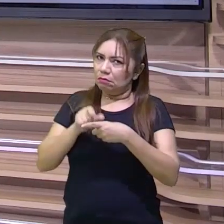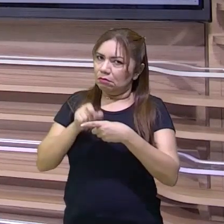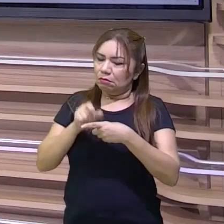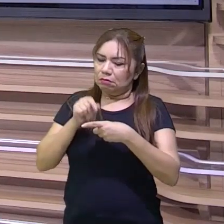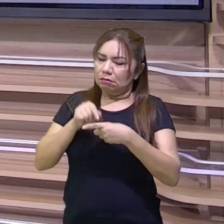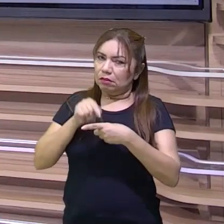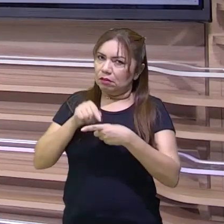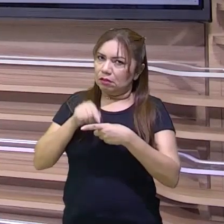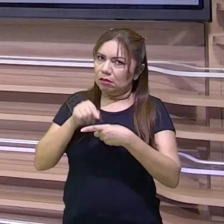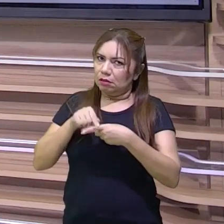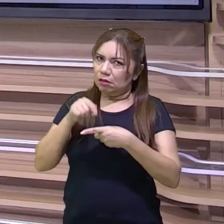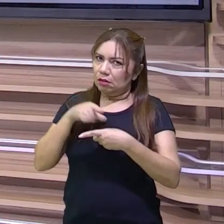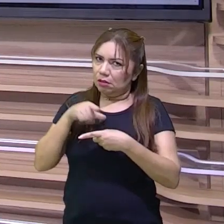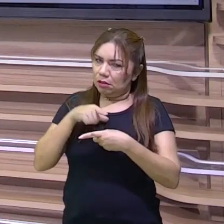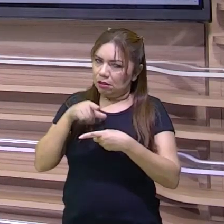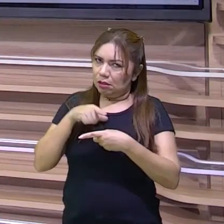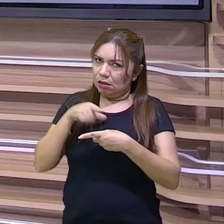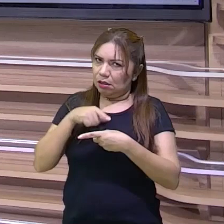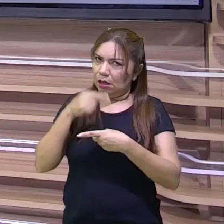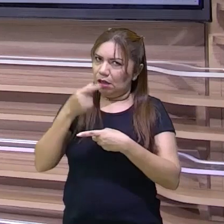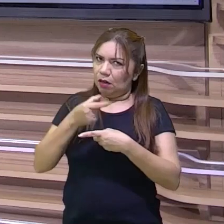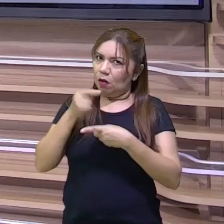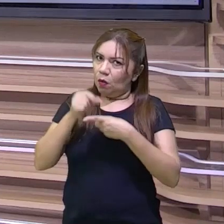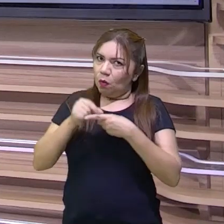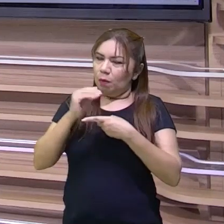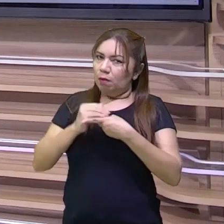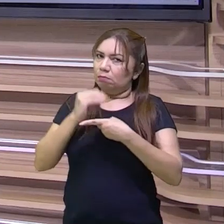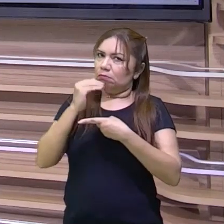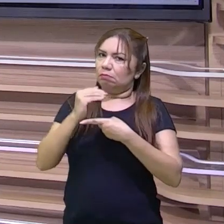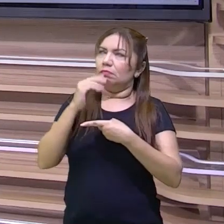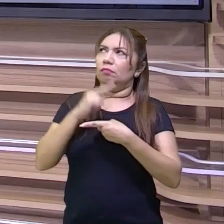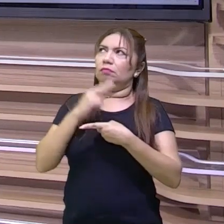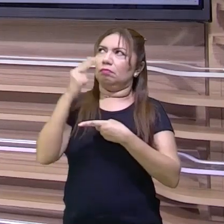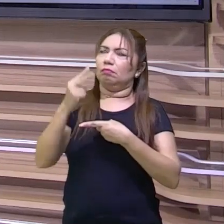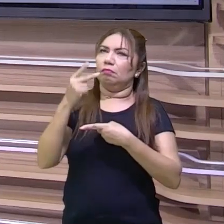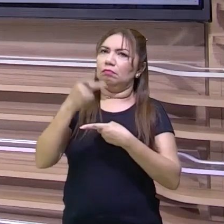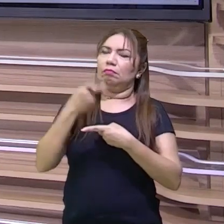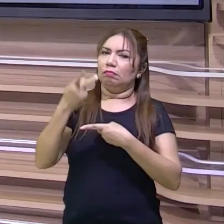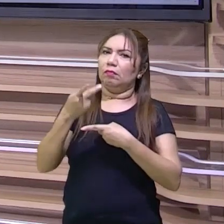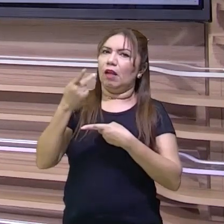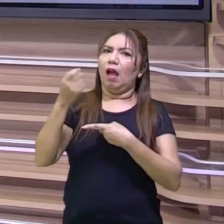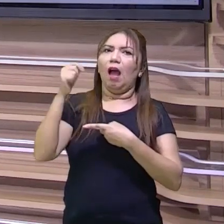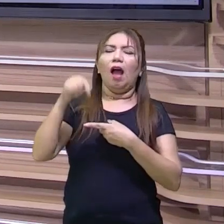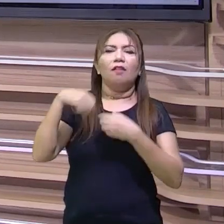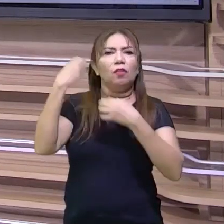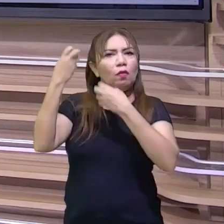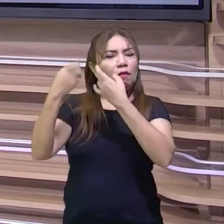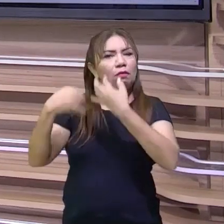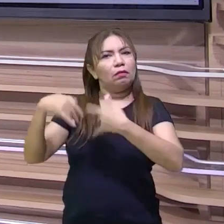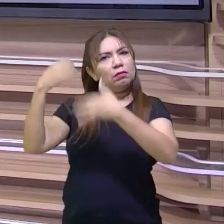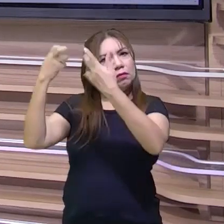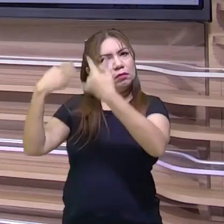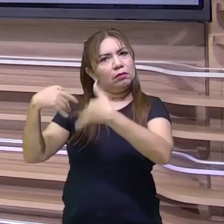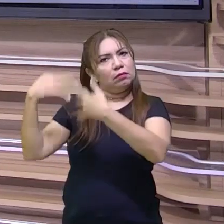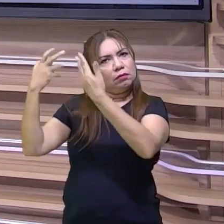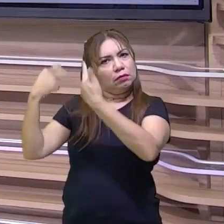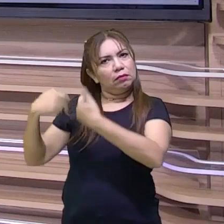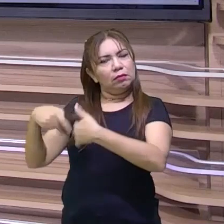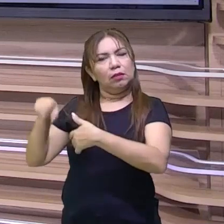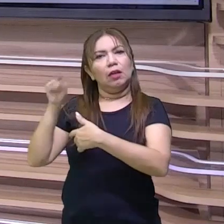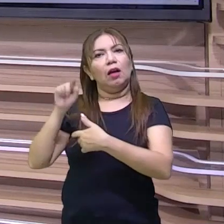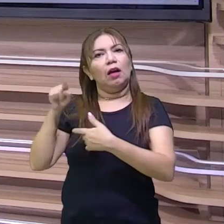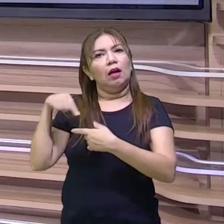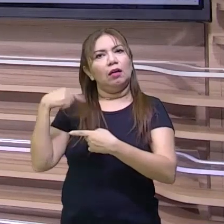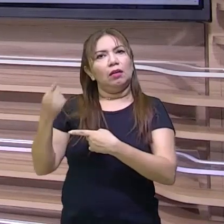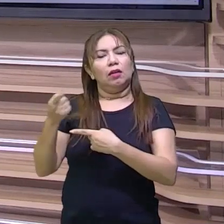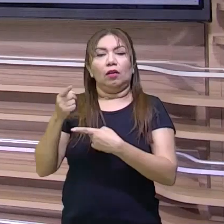assim, né? É uma situação de contar, né? Conversar, alguma coisa nesse sentido. E a